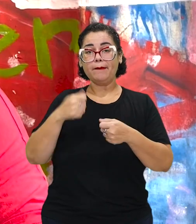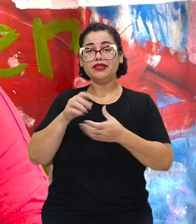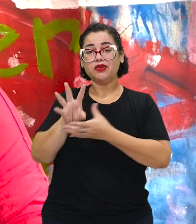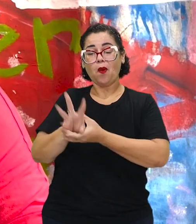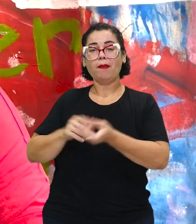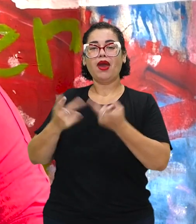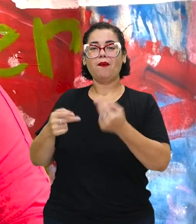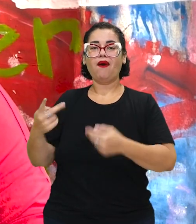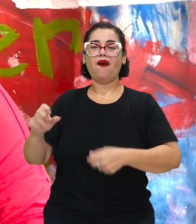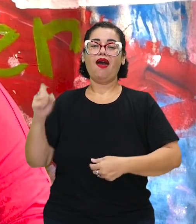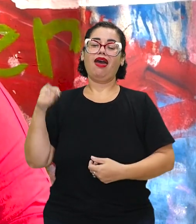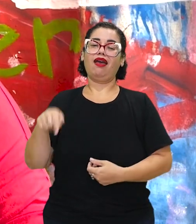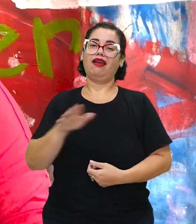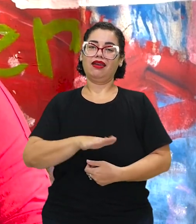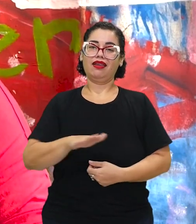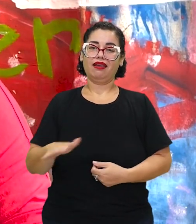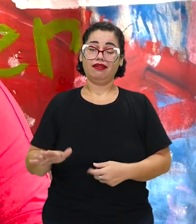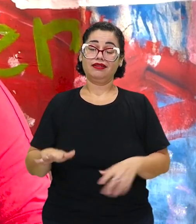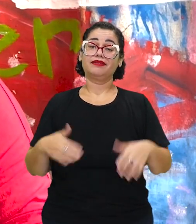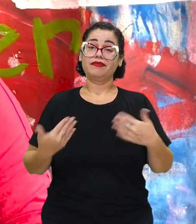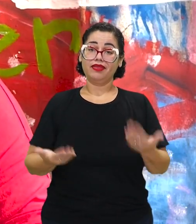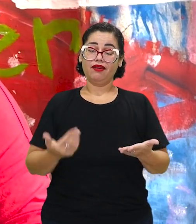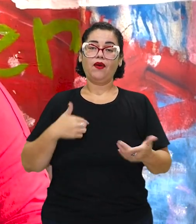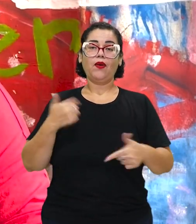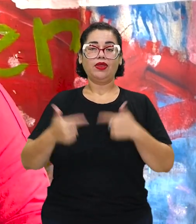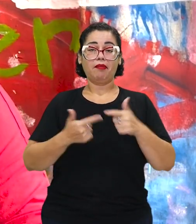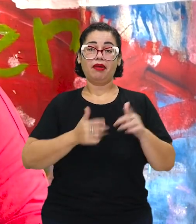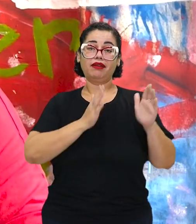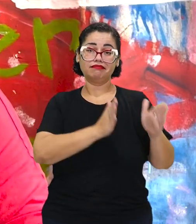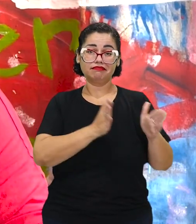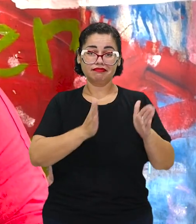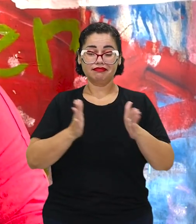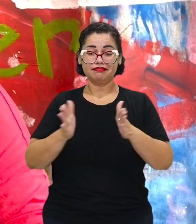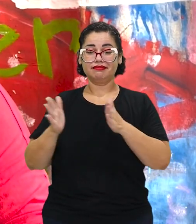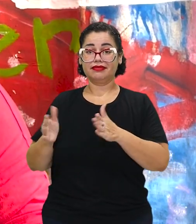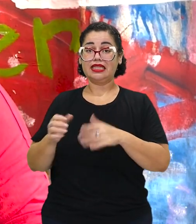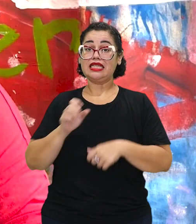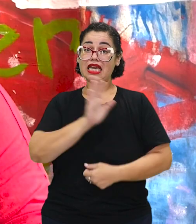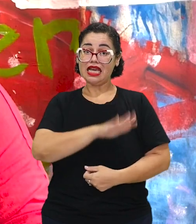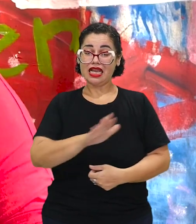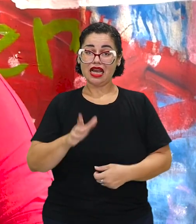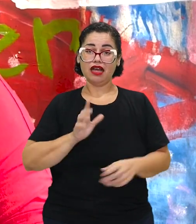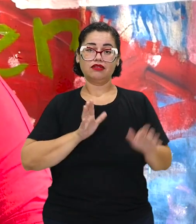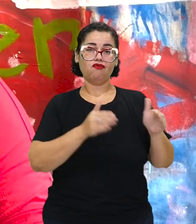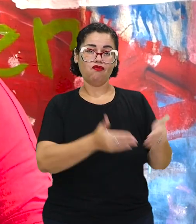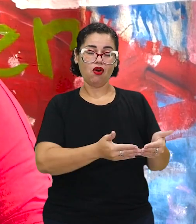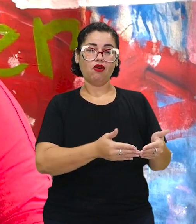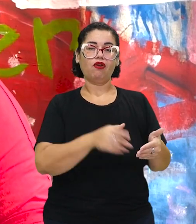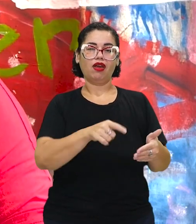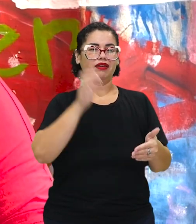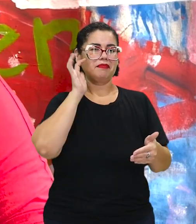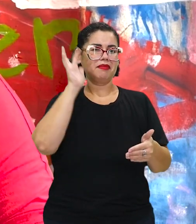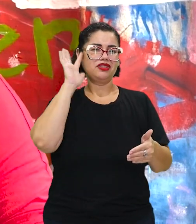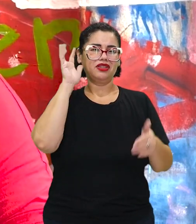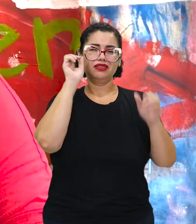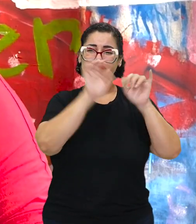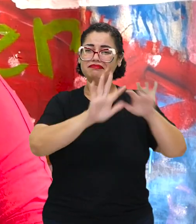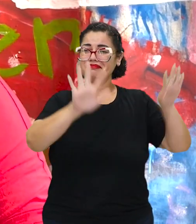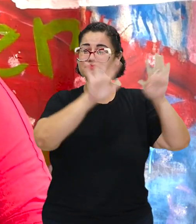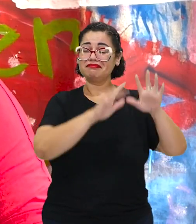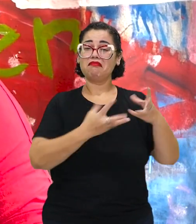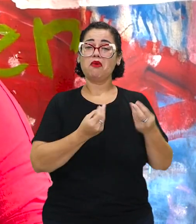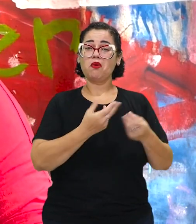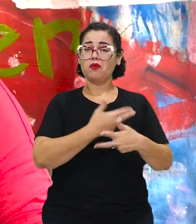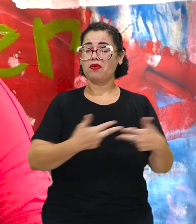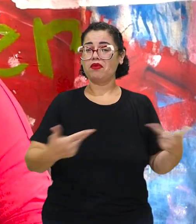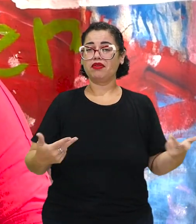criança. Então, eu trabalho as etapas, né? Enquanto ele é criança, eles têm muita imaginação.